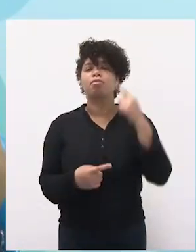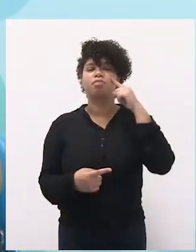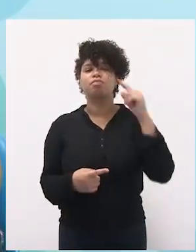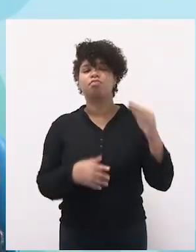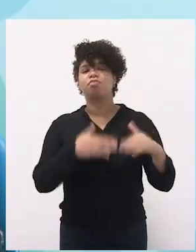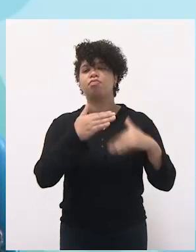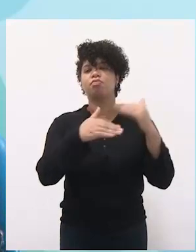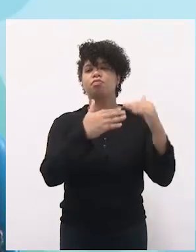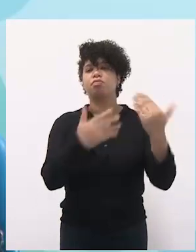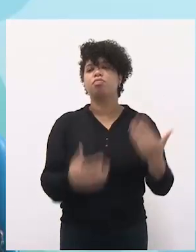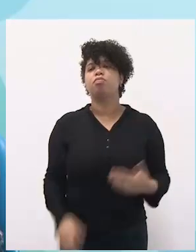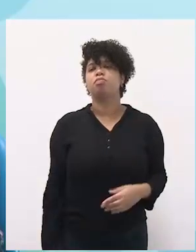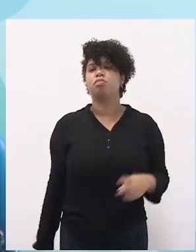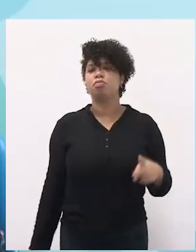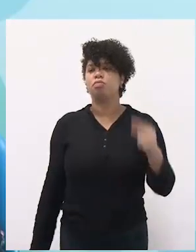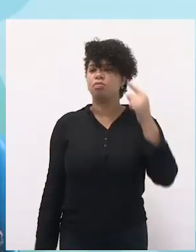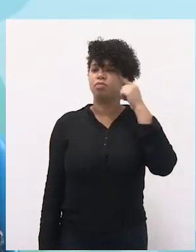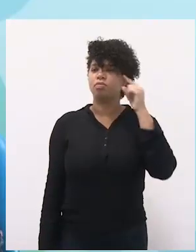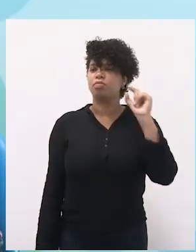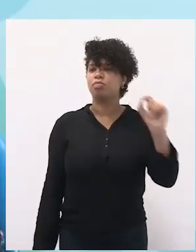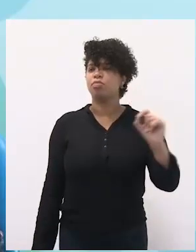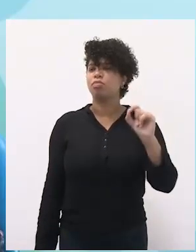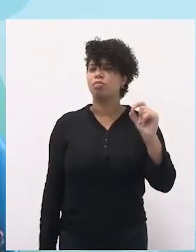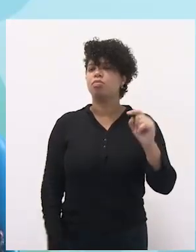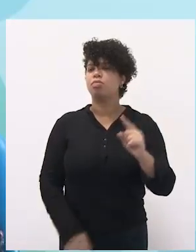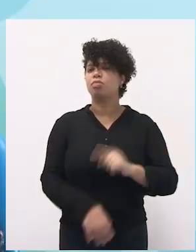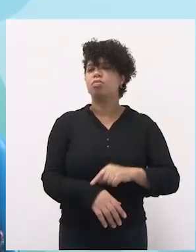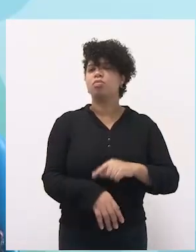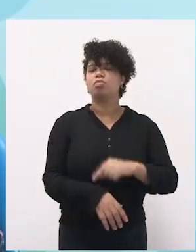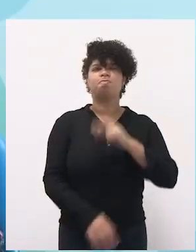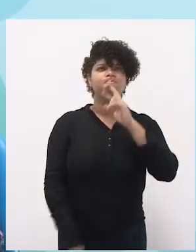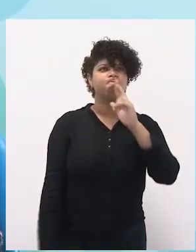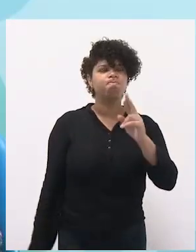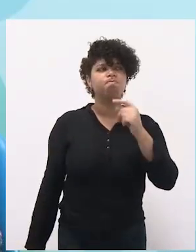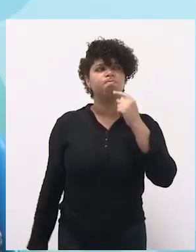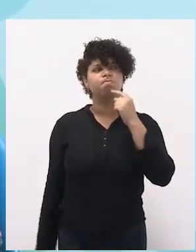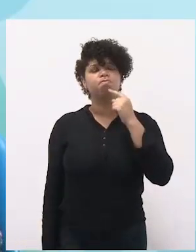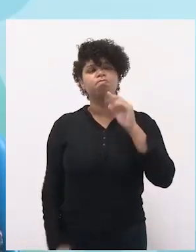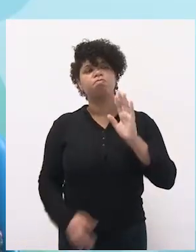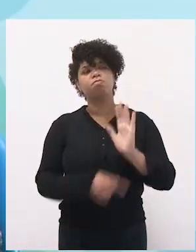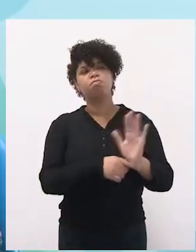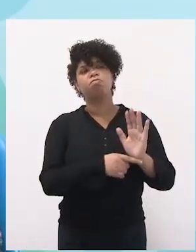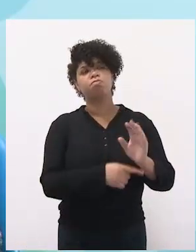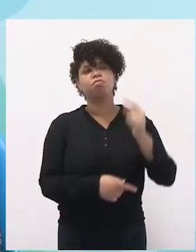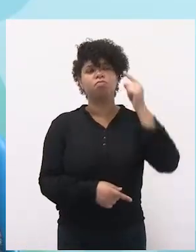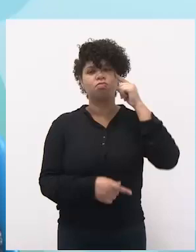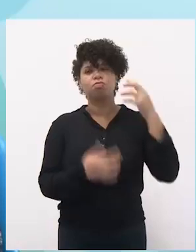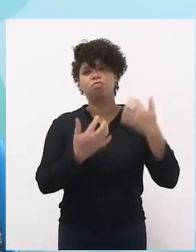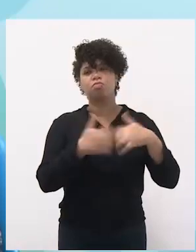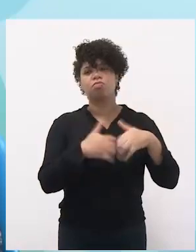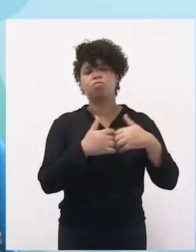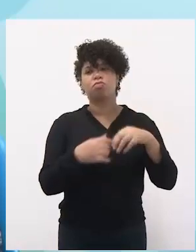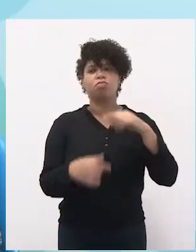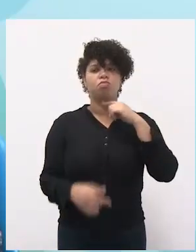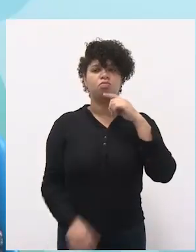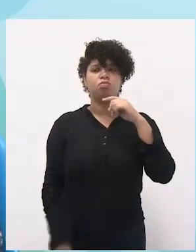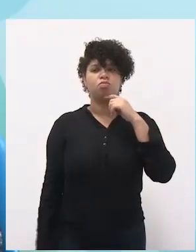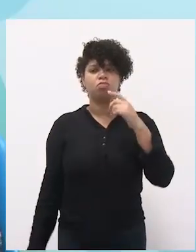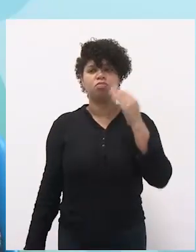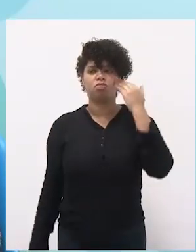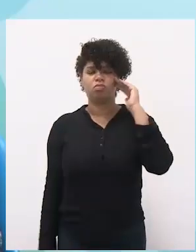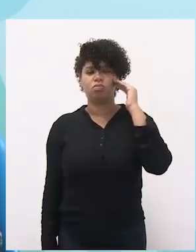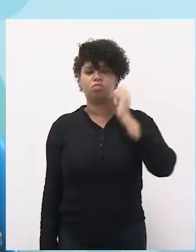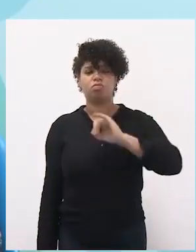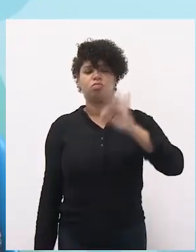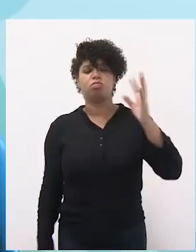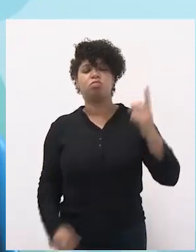Então, o que o meu aluno pensou naquele momento de dar aquela resposta que ele não conseguiu atingir ou que ele não conseguiu